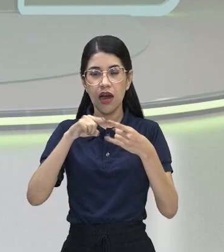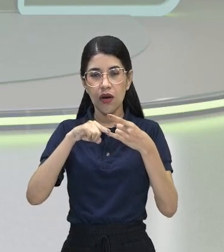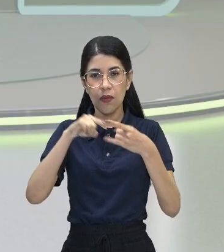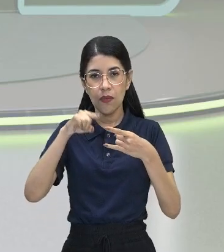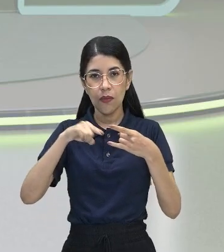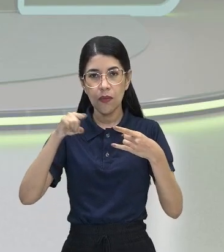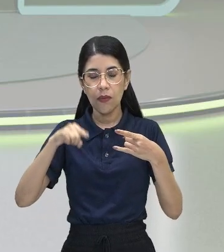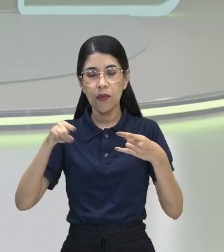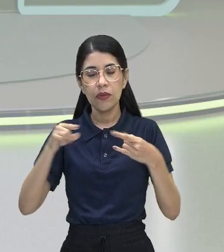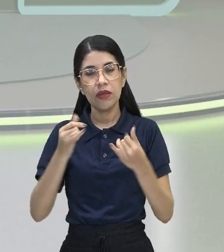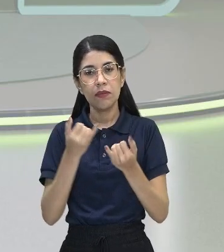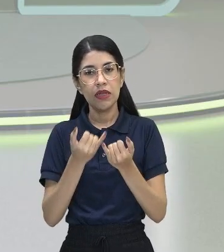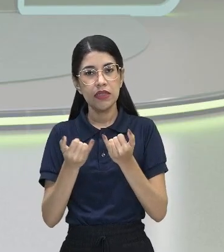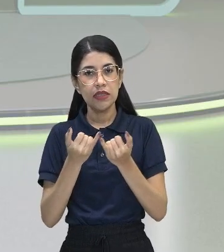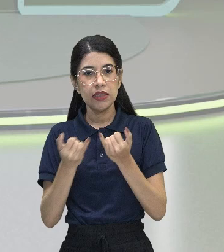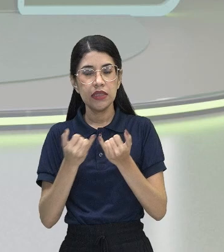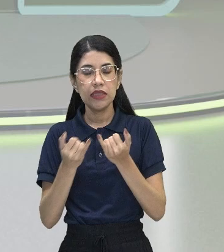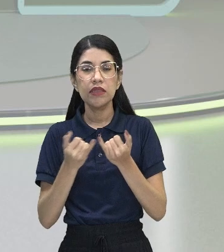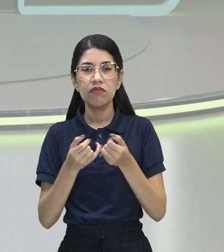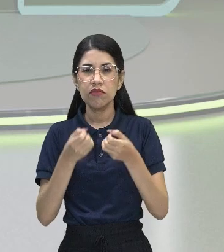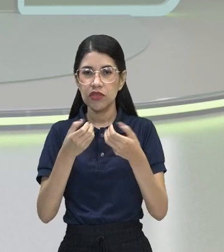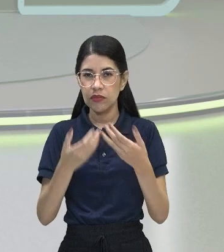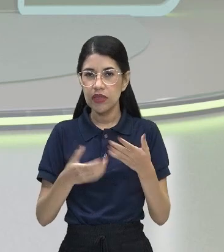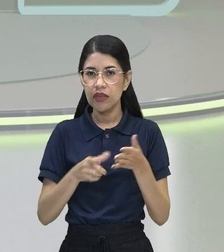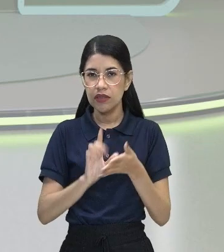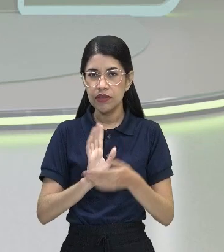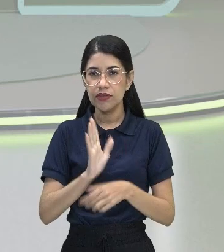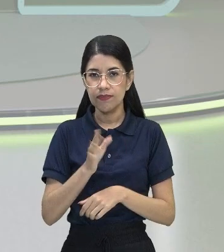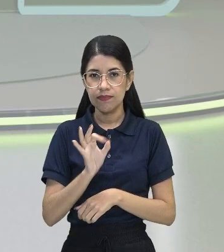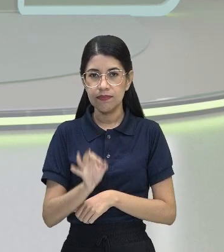tamanhos similares, né? Acabei de explicar.